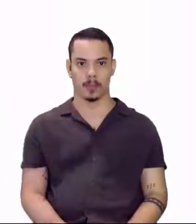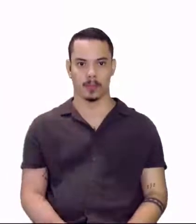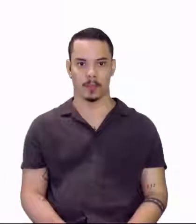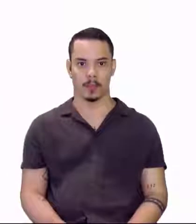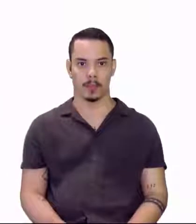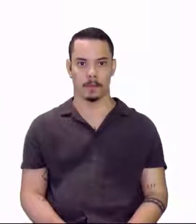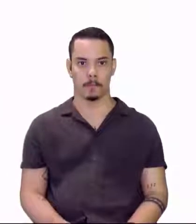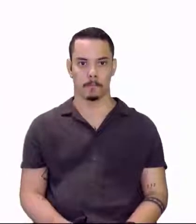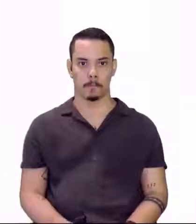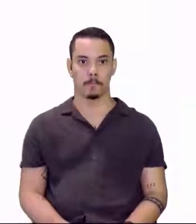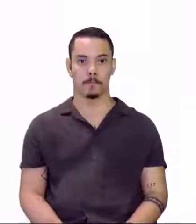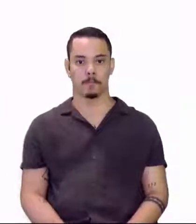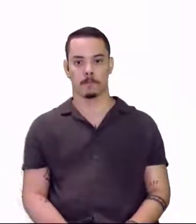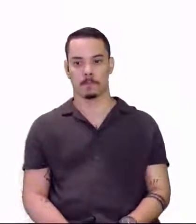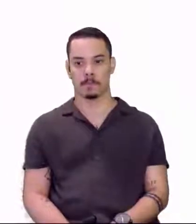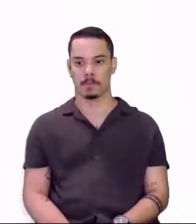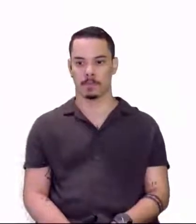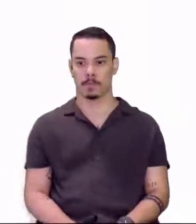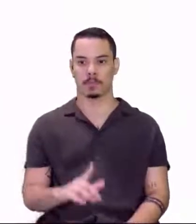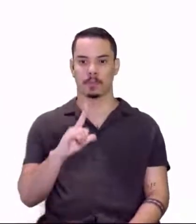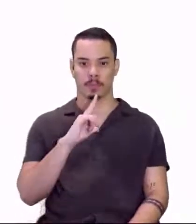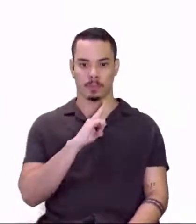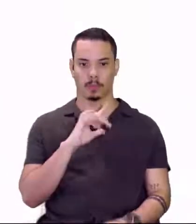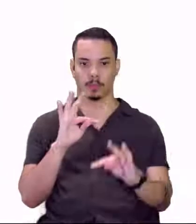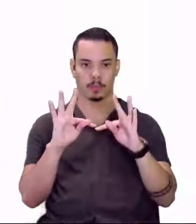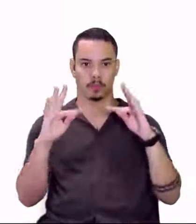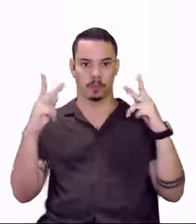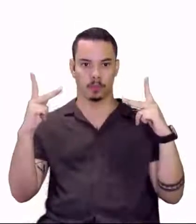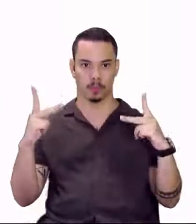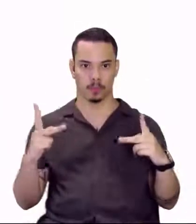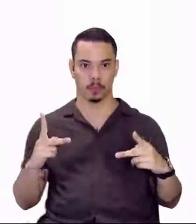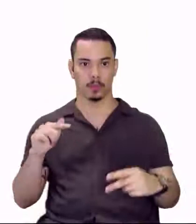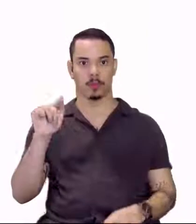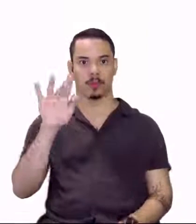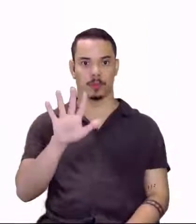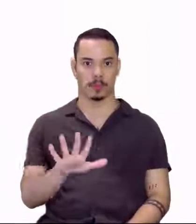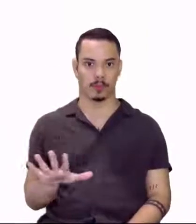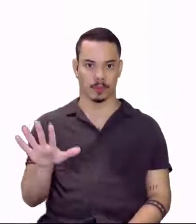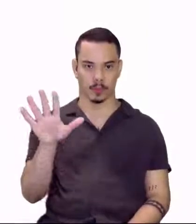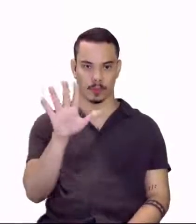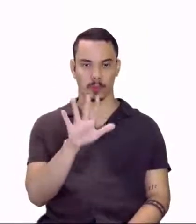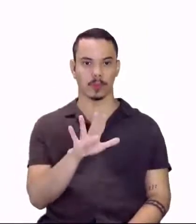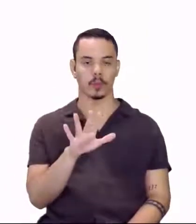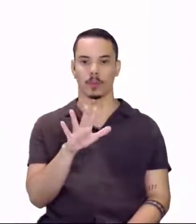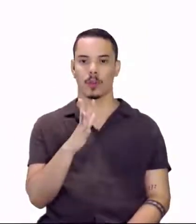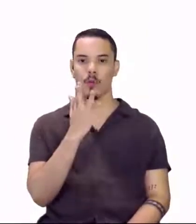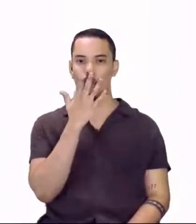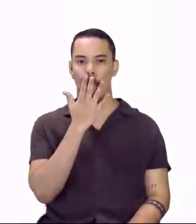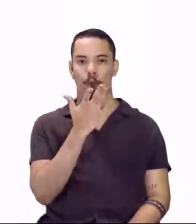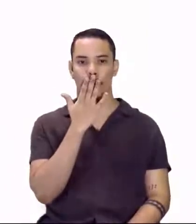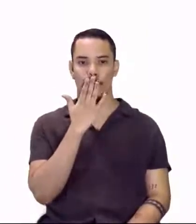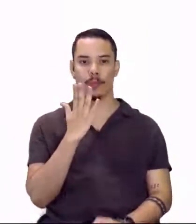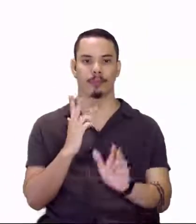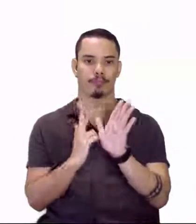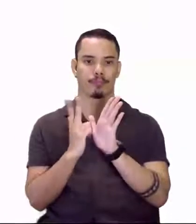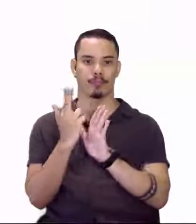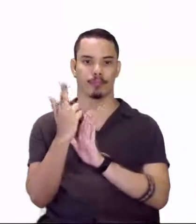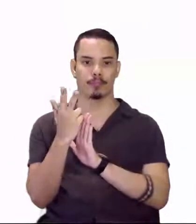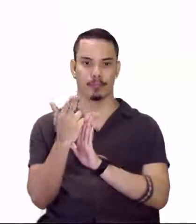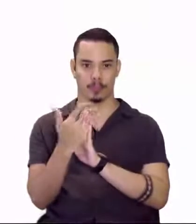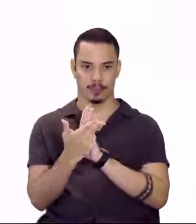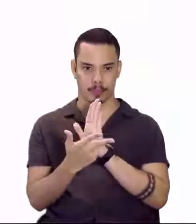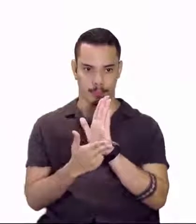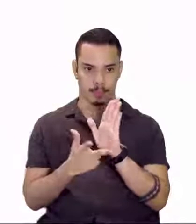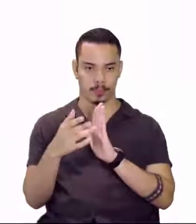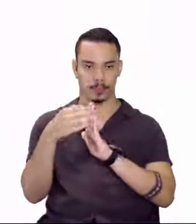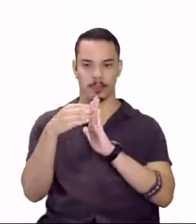Temos aqui ainda a tabela periódica de um âmbito geral, em cores diferentes, para que caracterizar